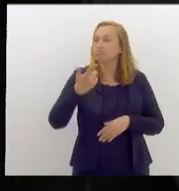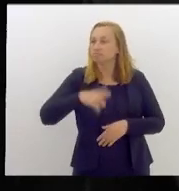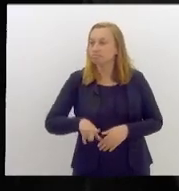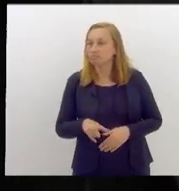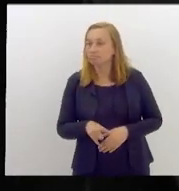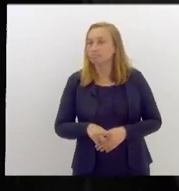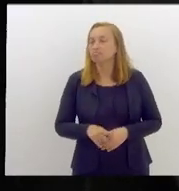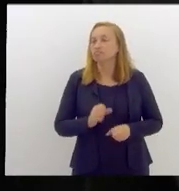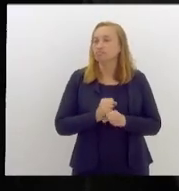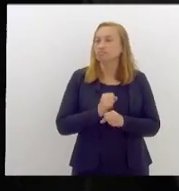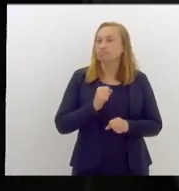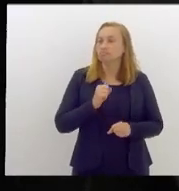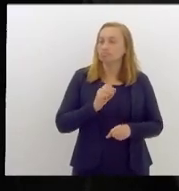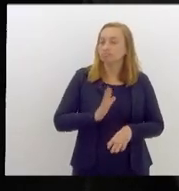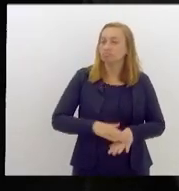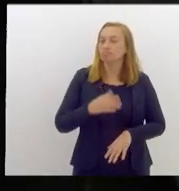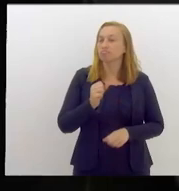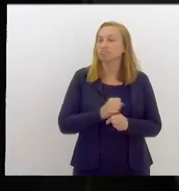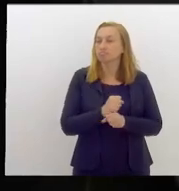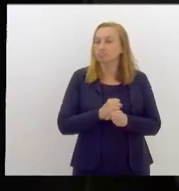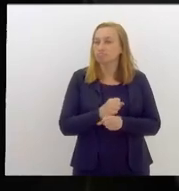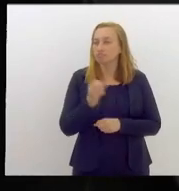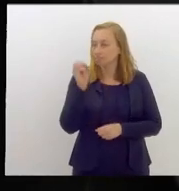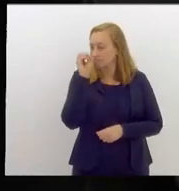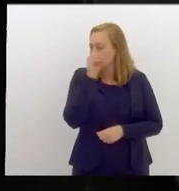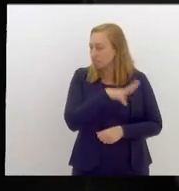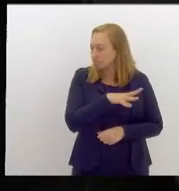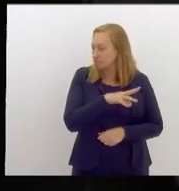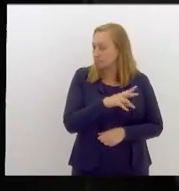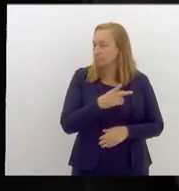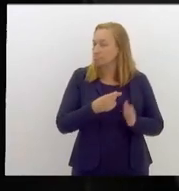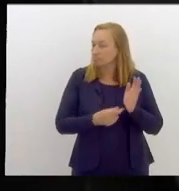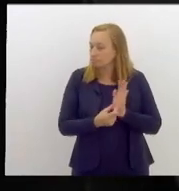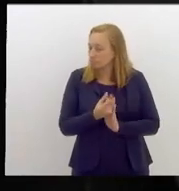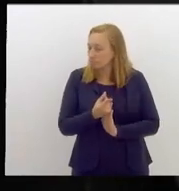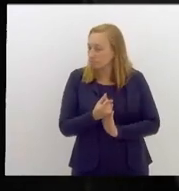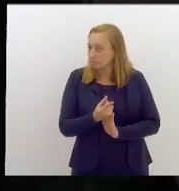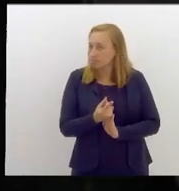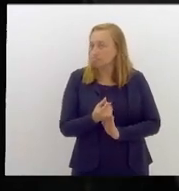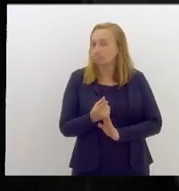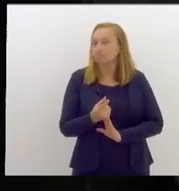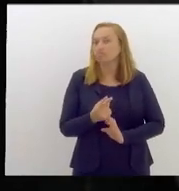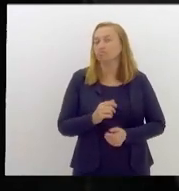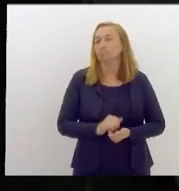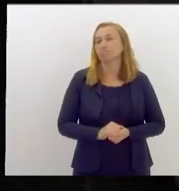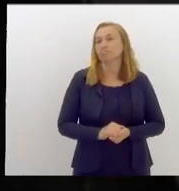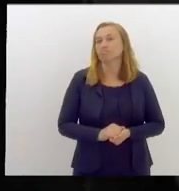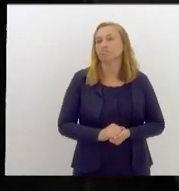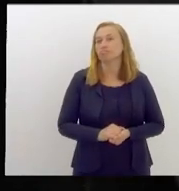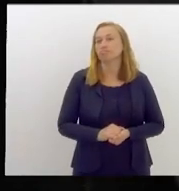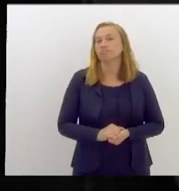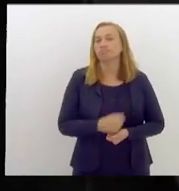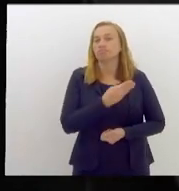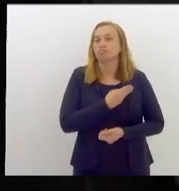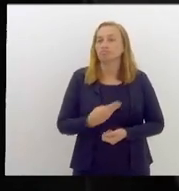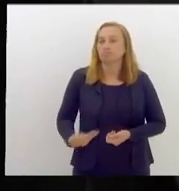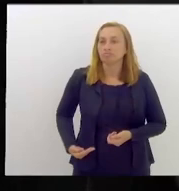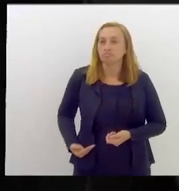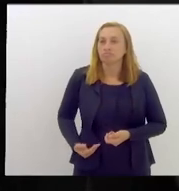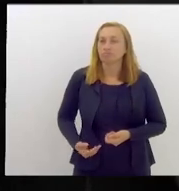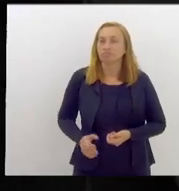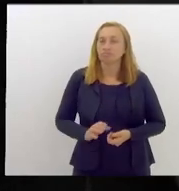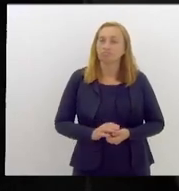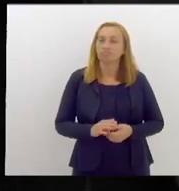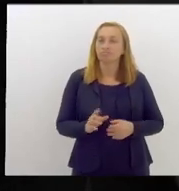mais um ano é um absurdo que o orçamento seja espécie de Quintal do governador para ele mexer